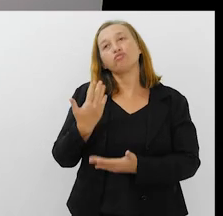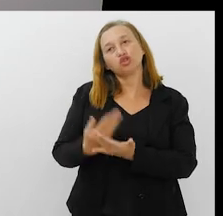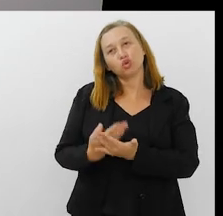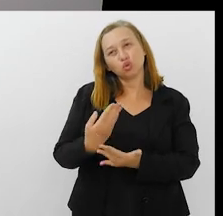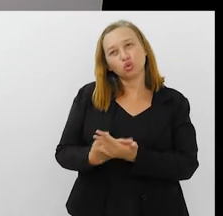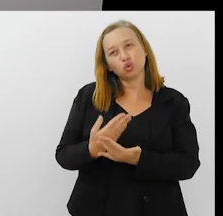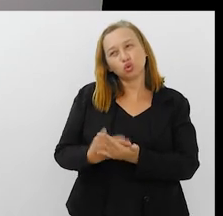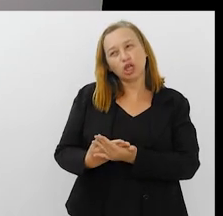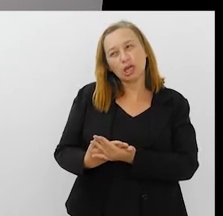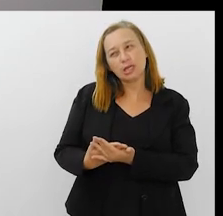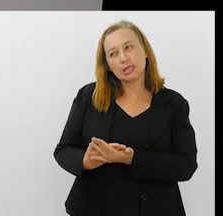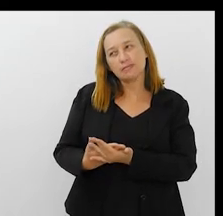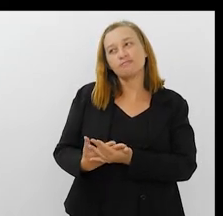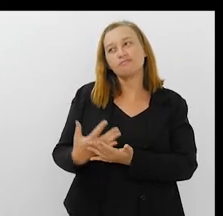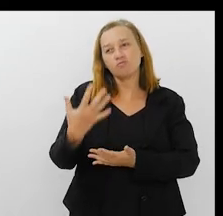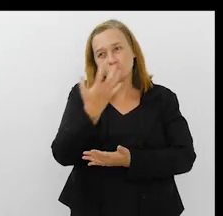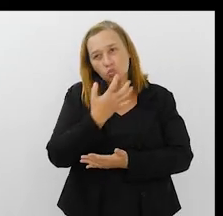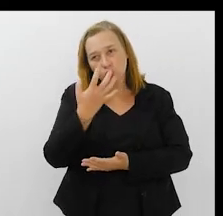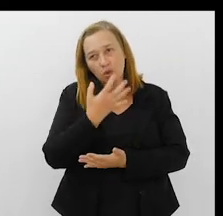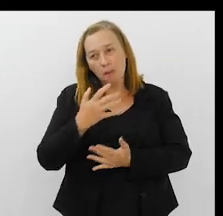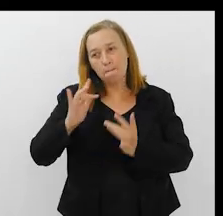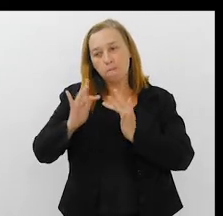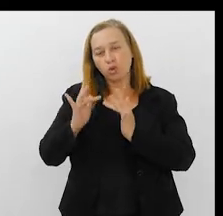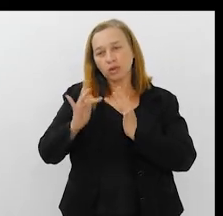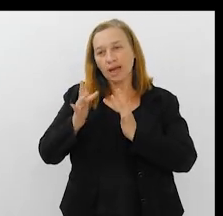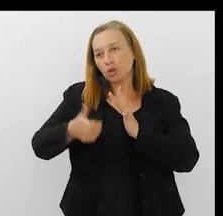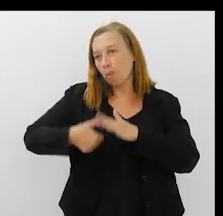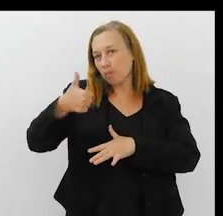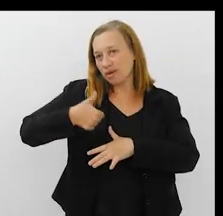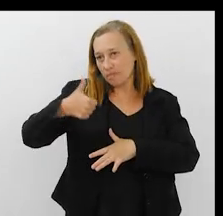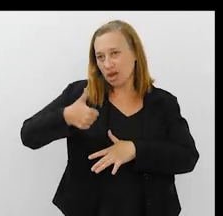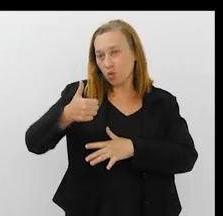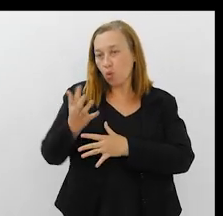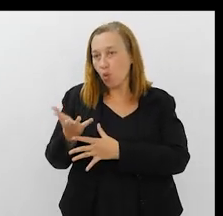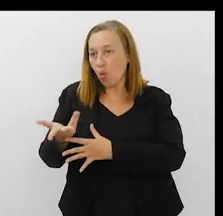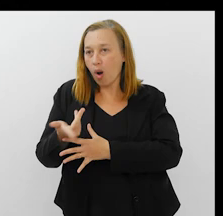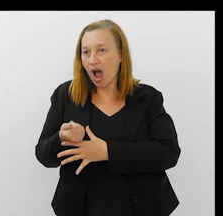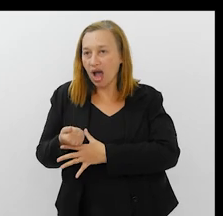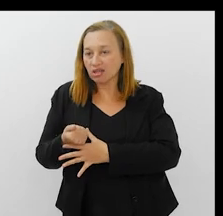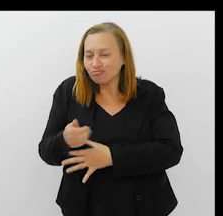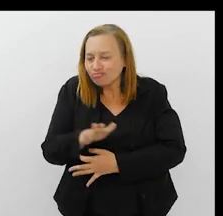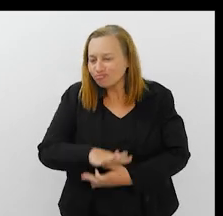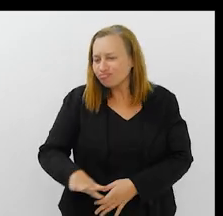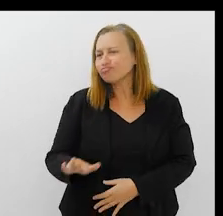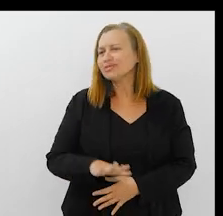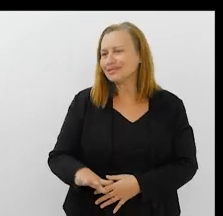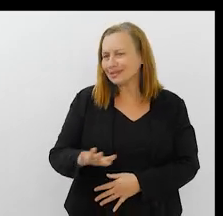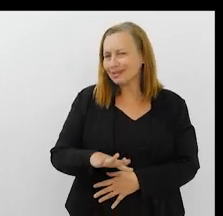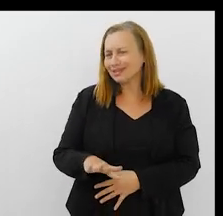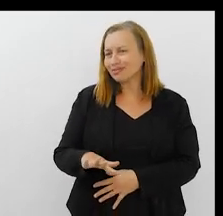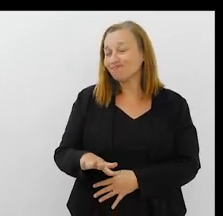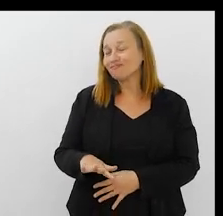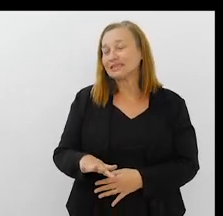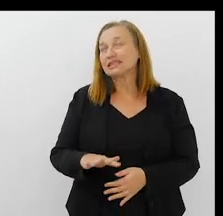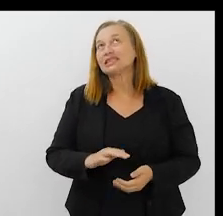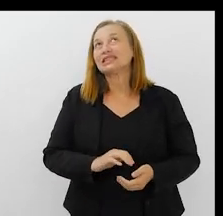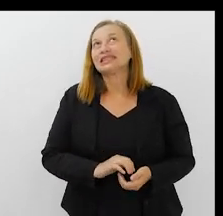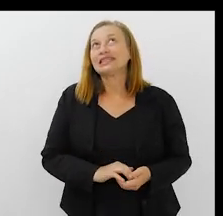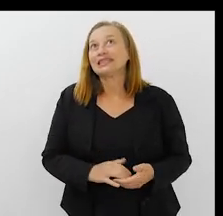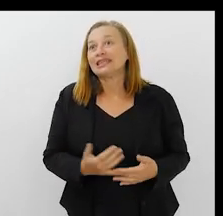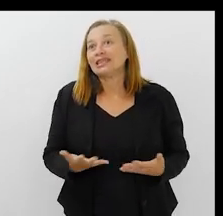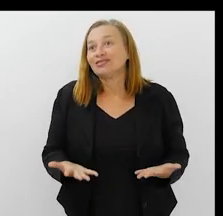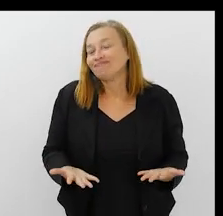a música foi o meu primeiro contato com arte. Eu estudei piano desde pequenininha, né?